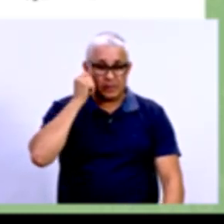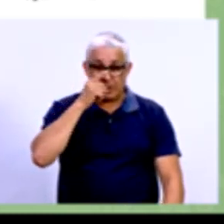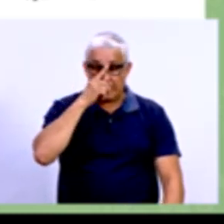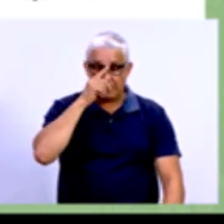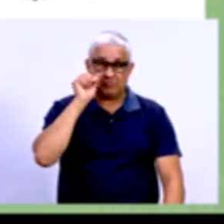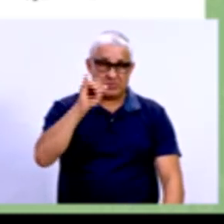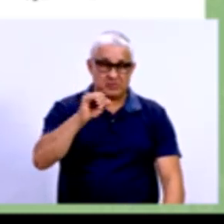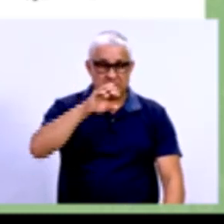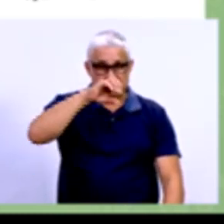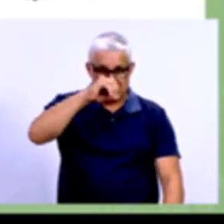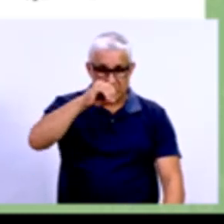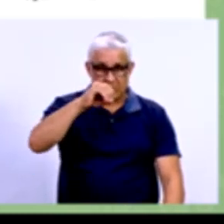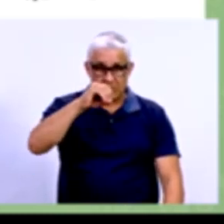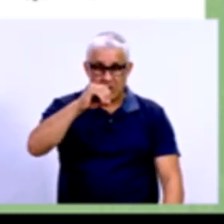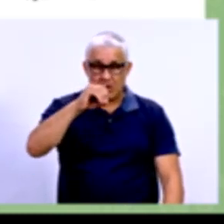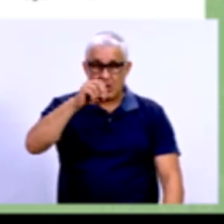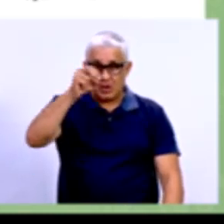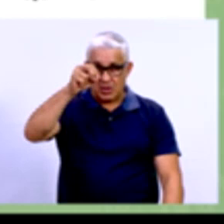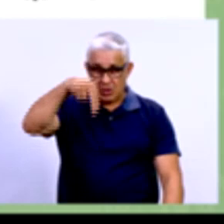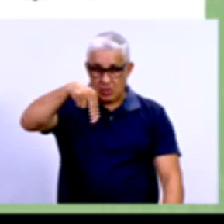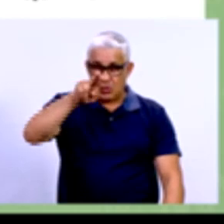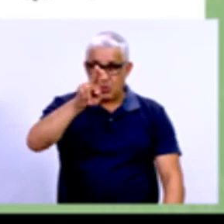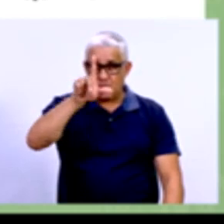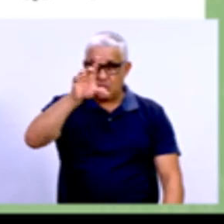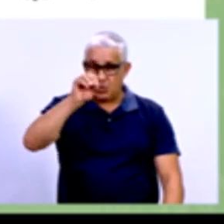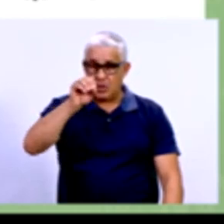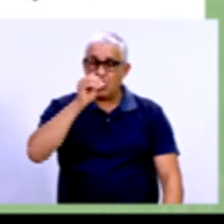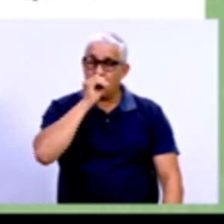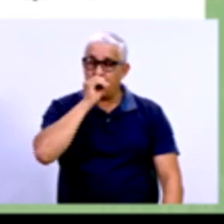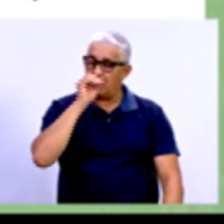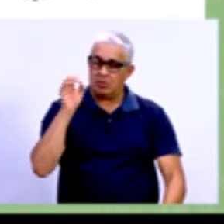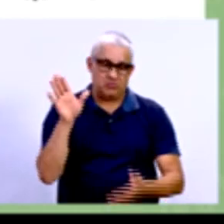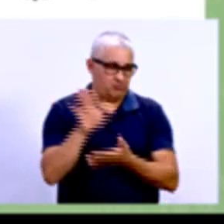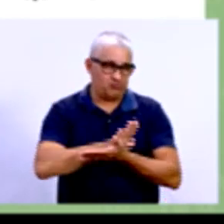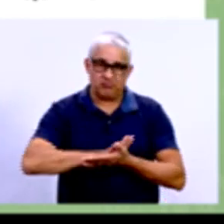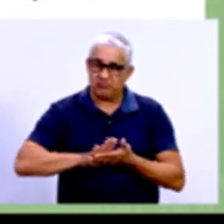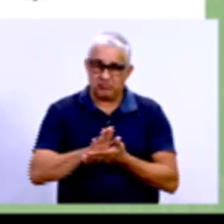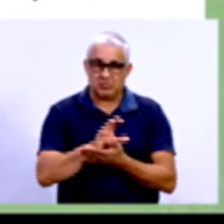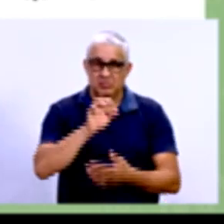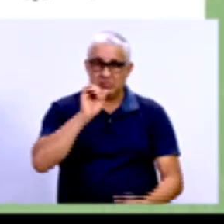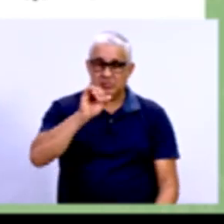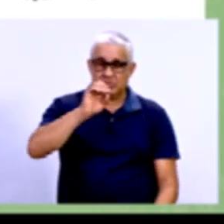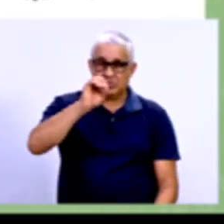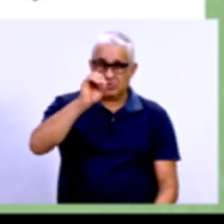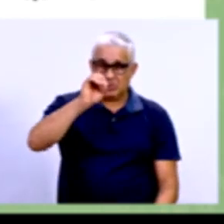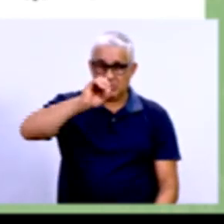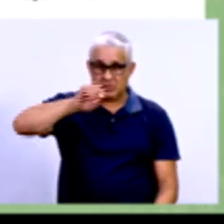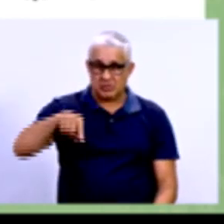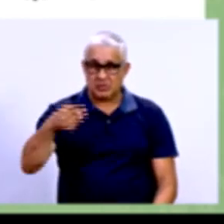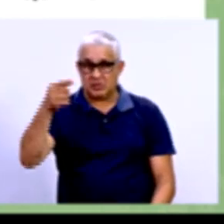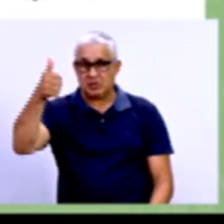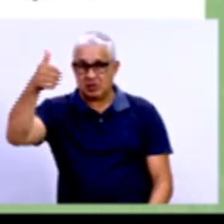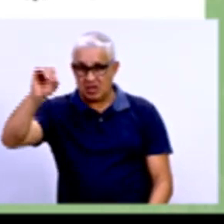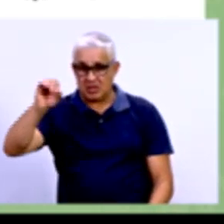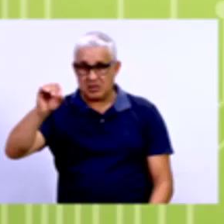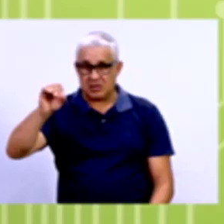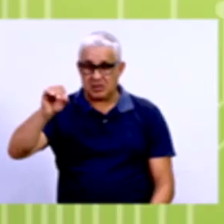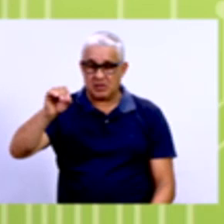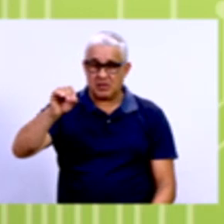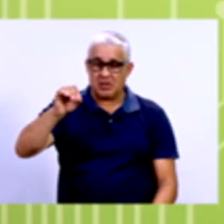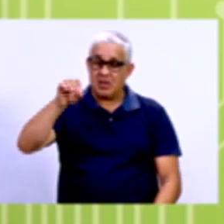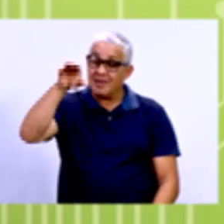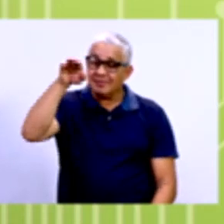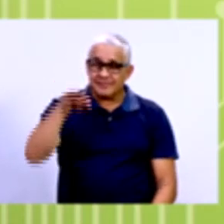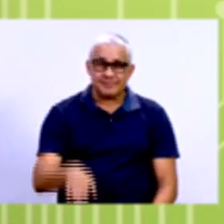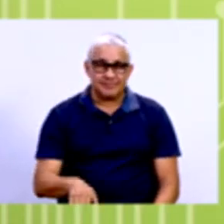for 0, ele é nulo, não existe nenhuma correlação. Se ele for, por exemplo, 0,10, ele tem uma correlação muito baixa. Então, é